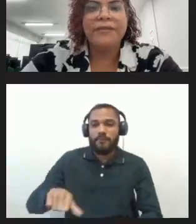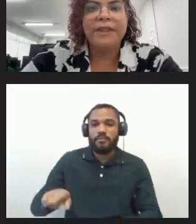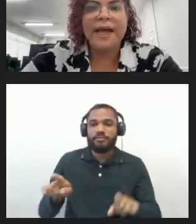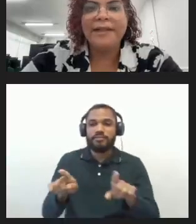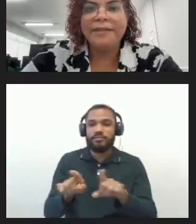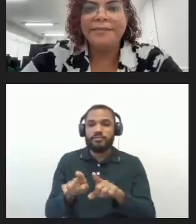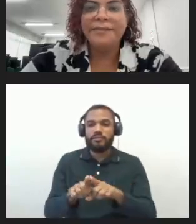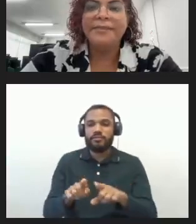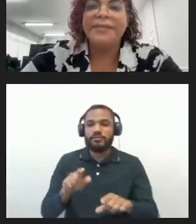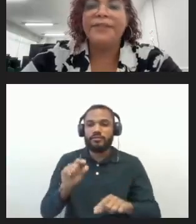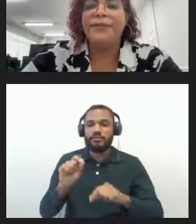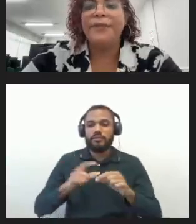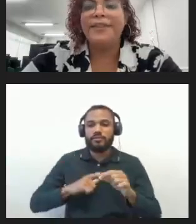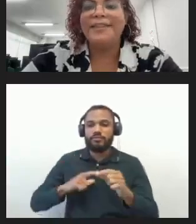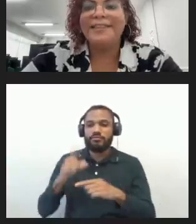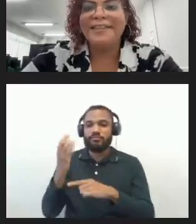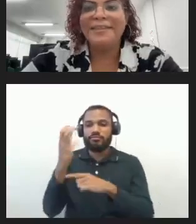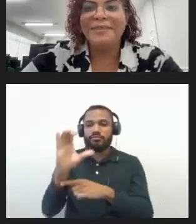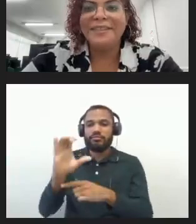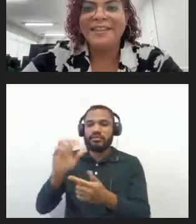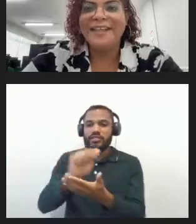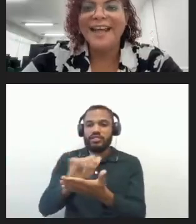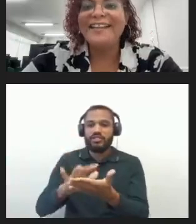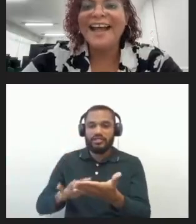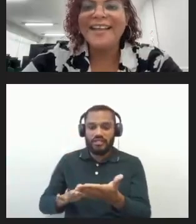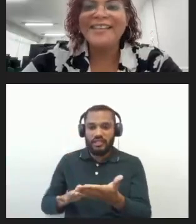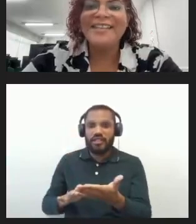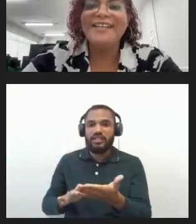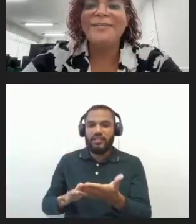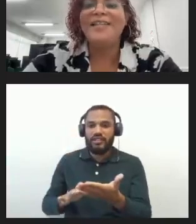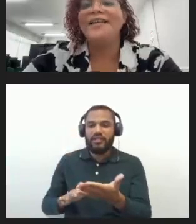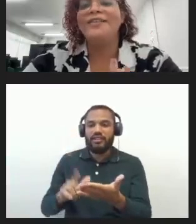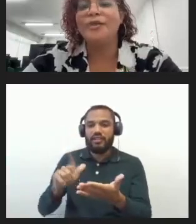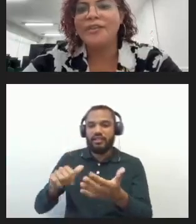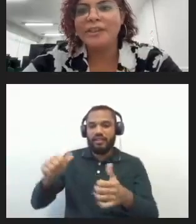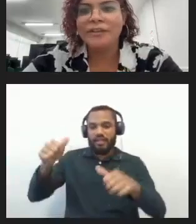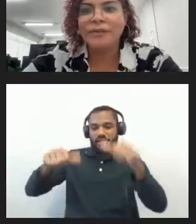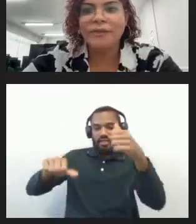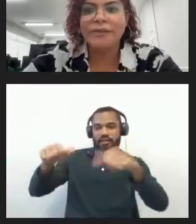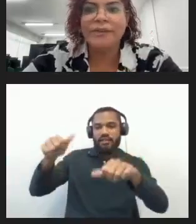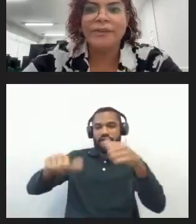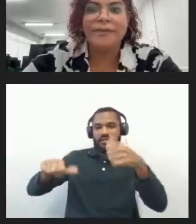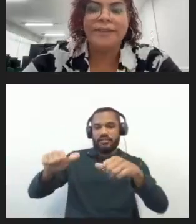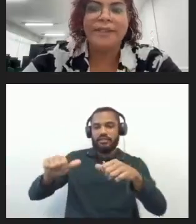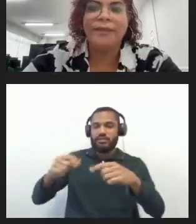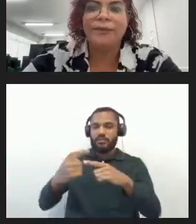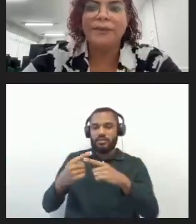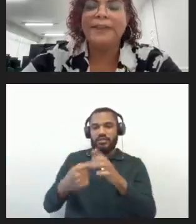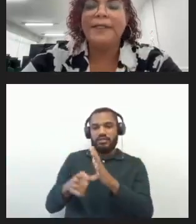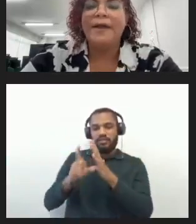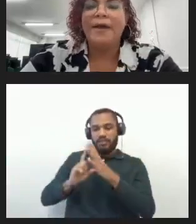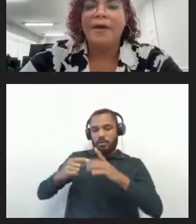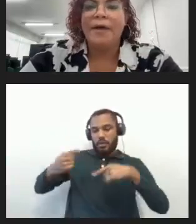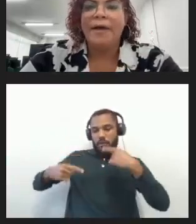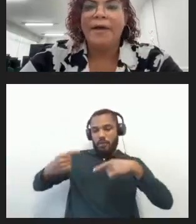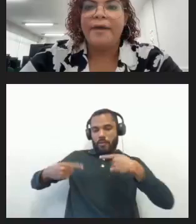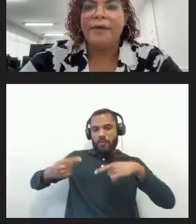disponibilizamos uma atividade que foi de análise, né, mediante todas as discussões que nós